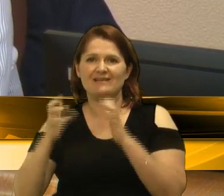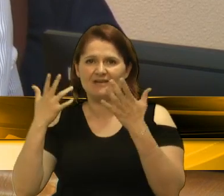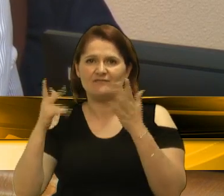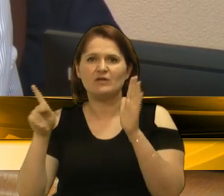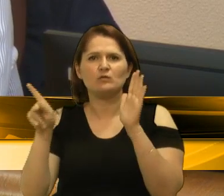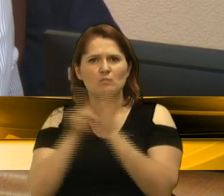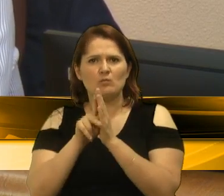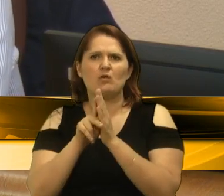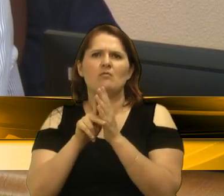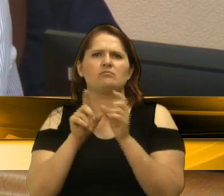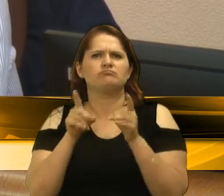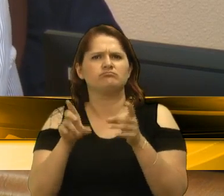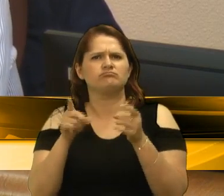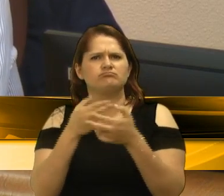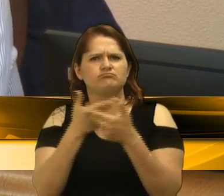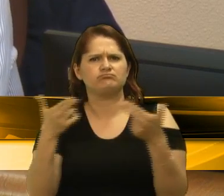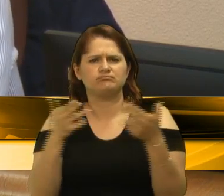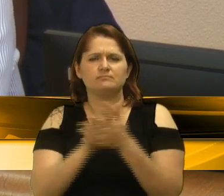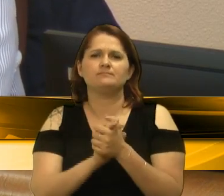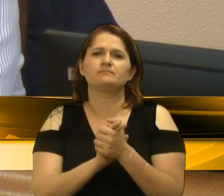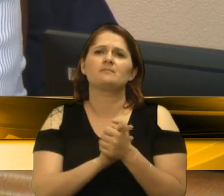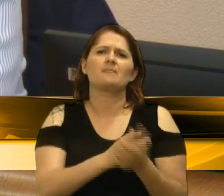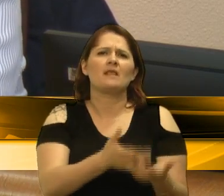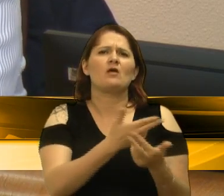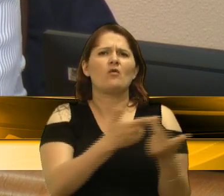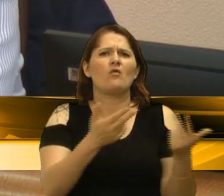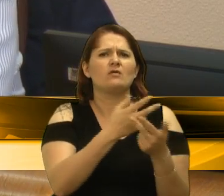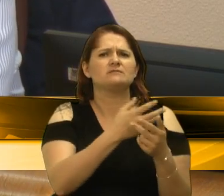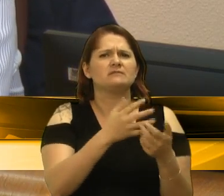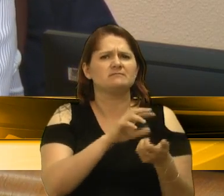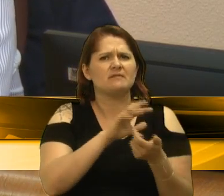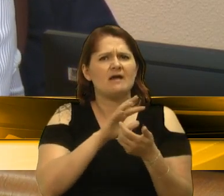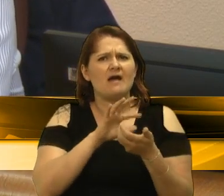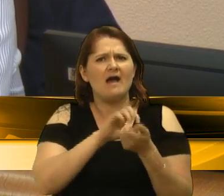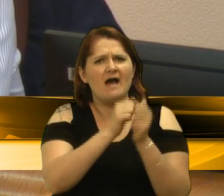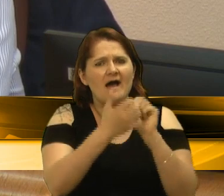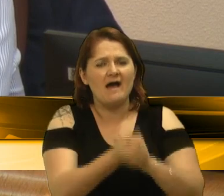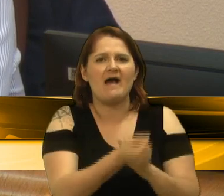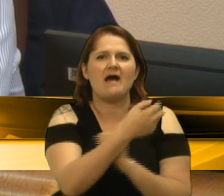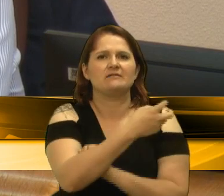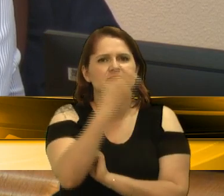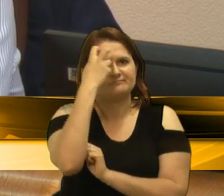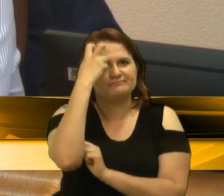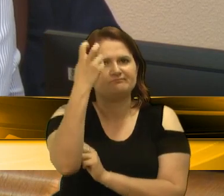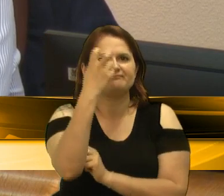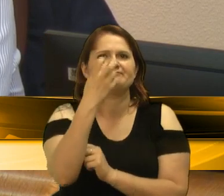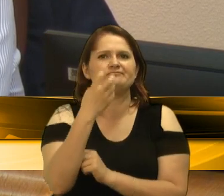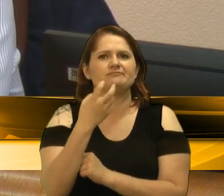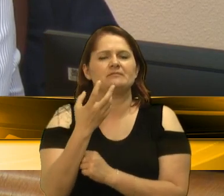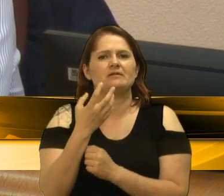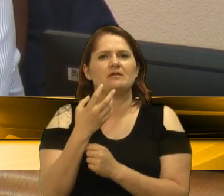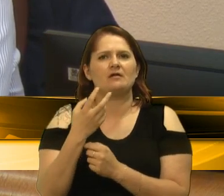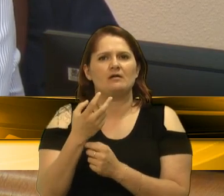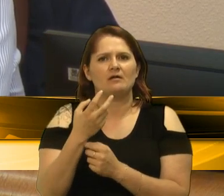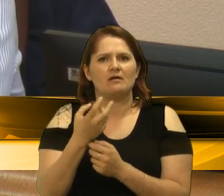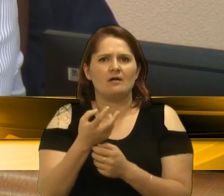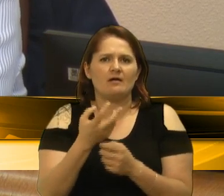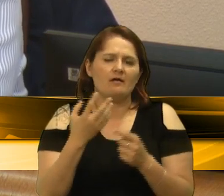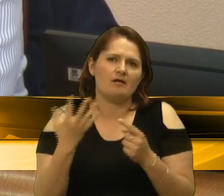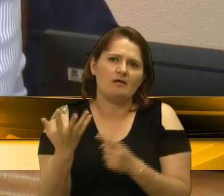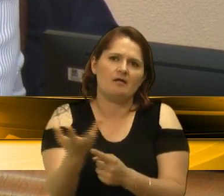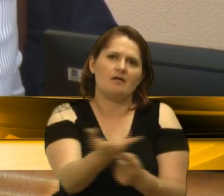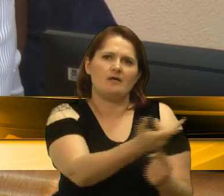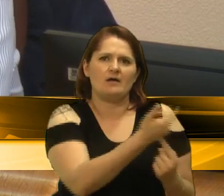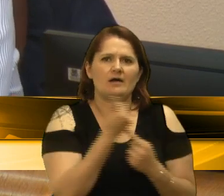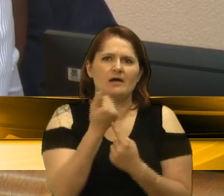Federal garante a liberdade de expressão da atividade intelectual, artística, científica e de comunicação, independentemente de censura ou licença, garantindo ainda que todos